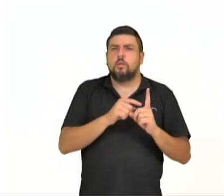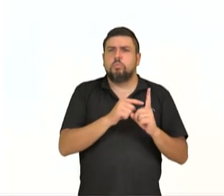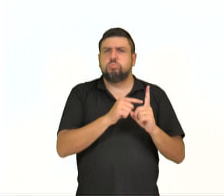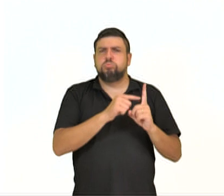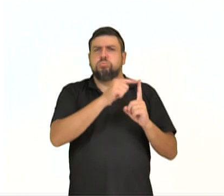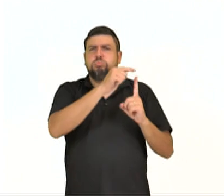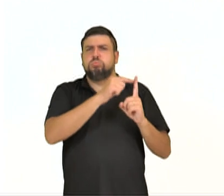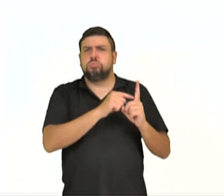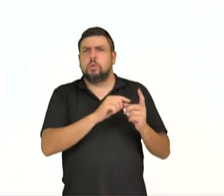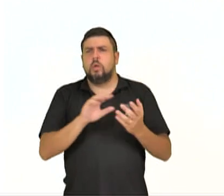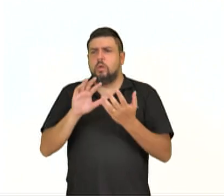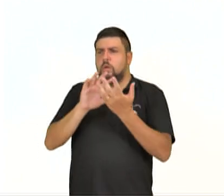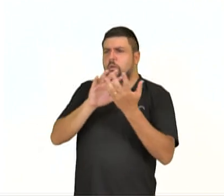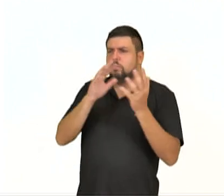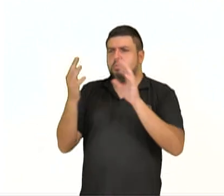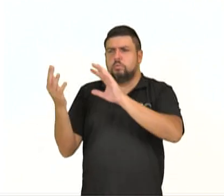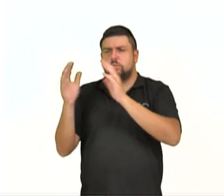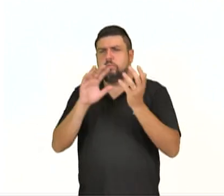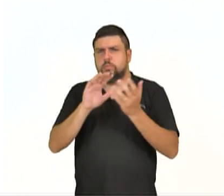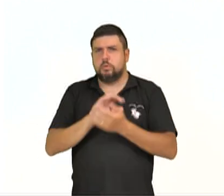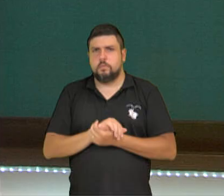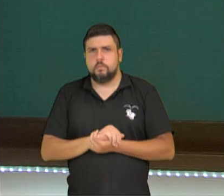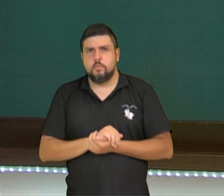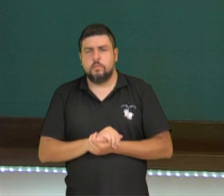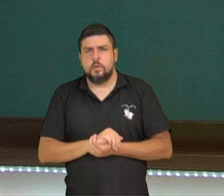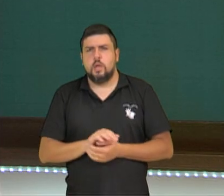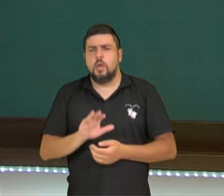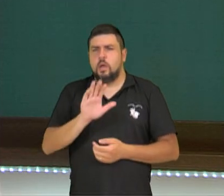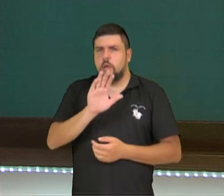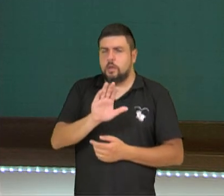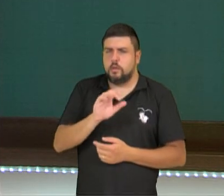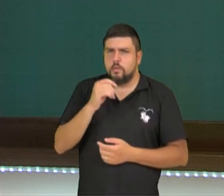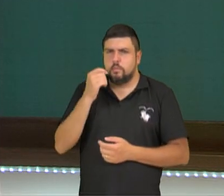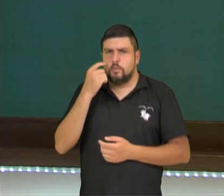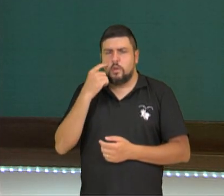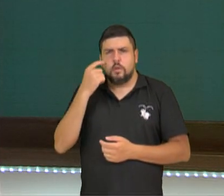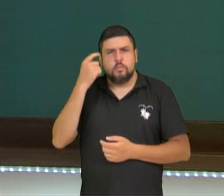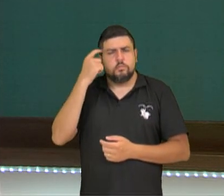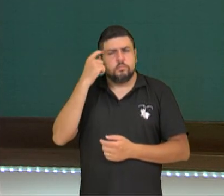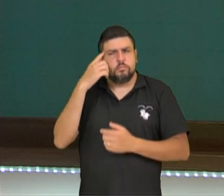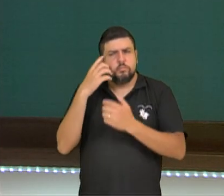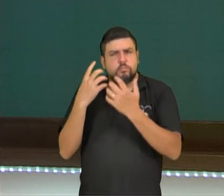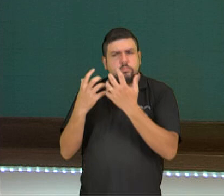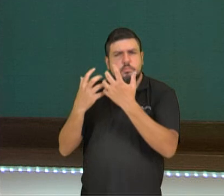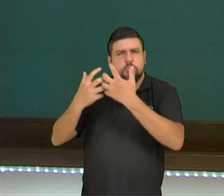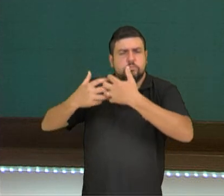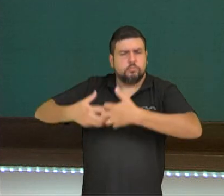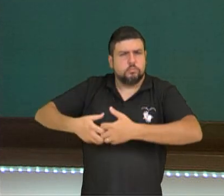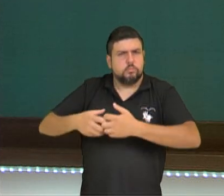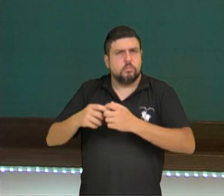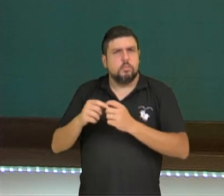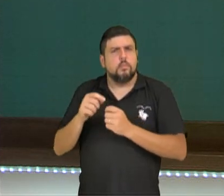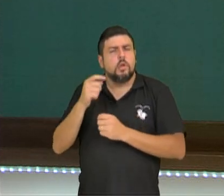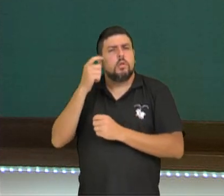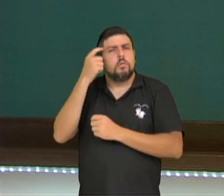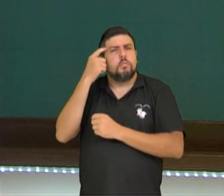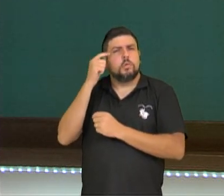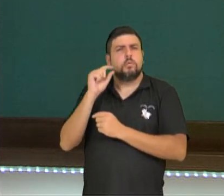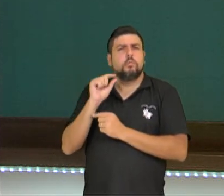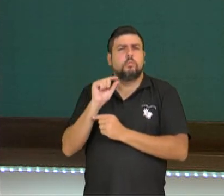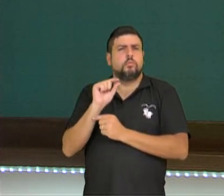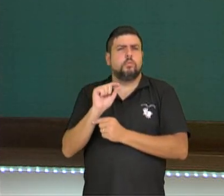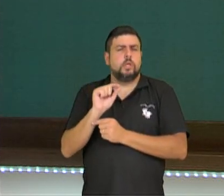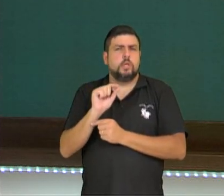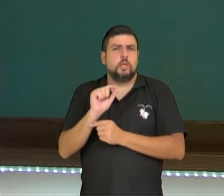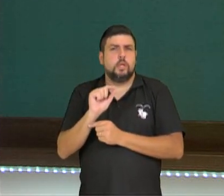aí nós começamos olhando esse objetivo e fazendo uma reflexão, pensando um pouquinho sobre